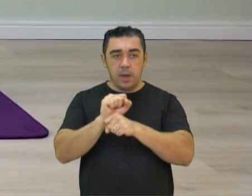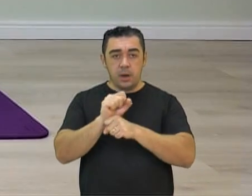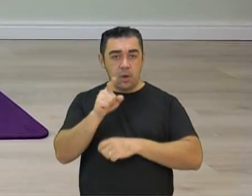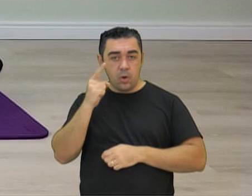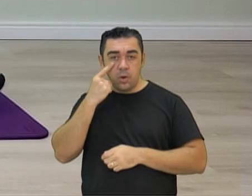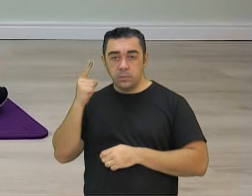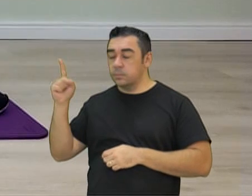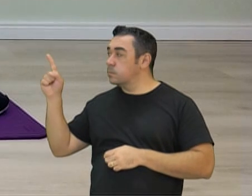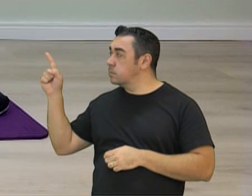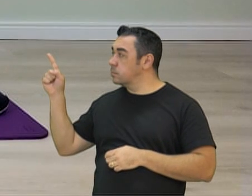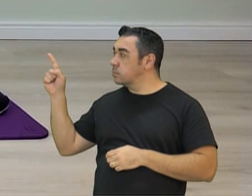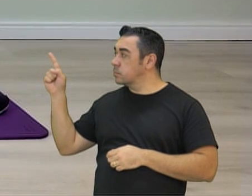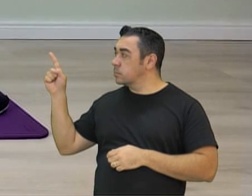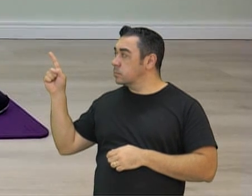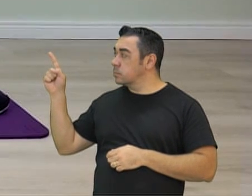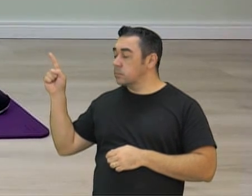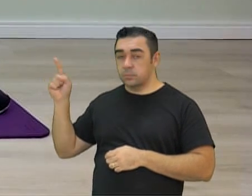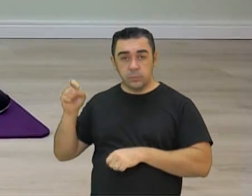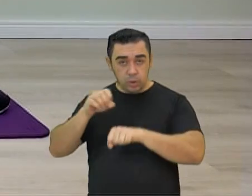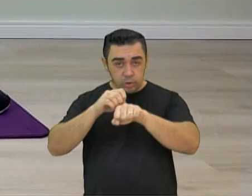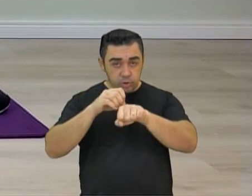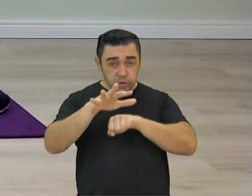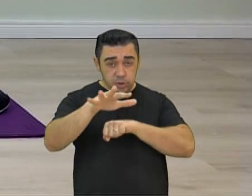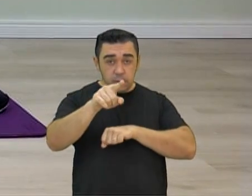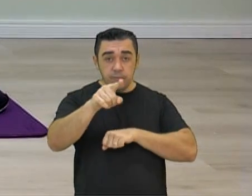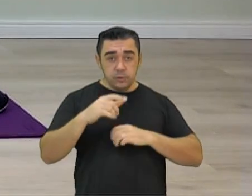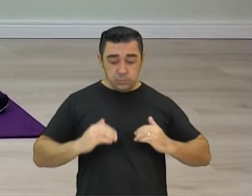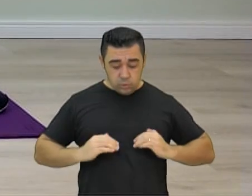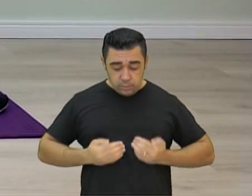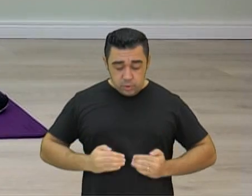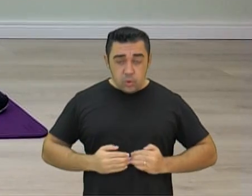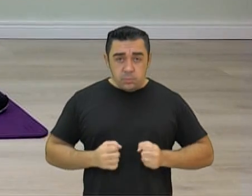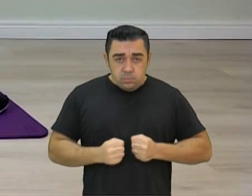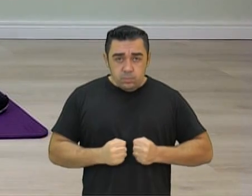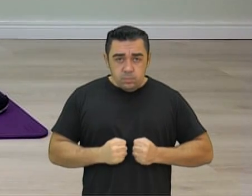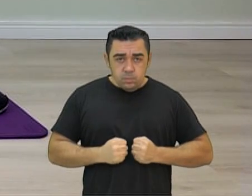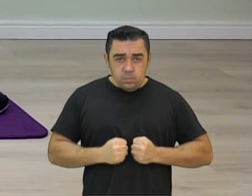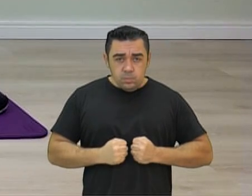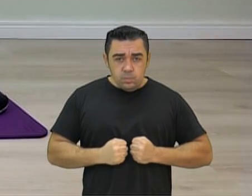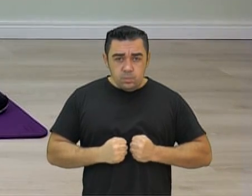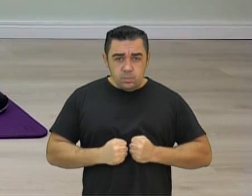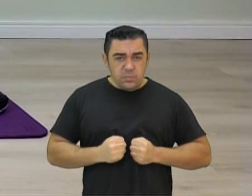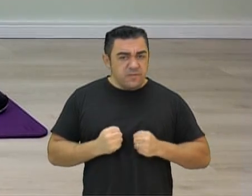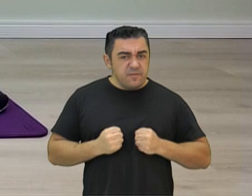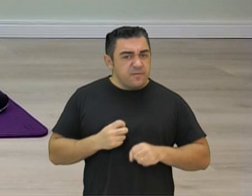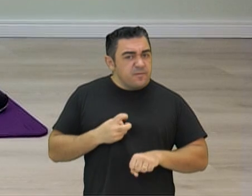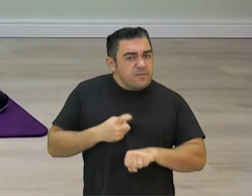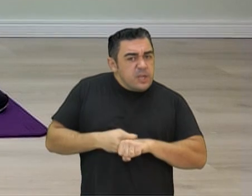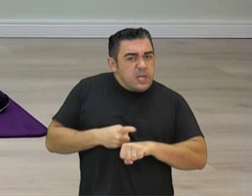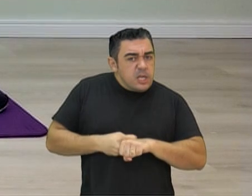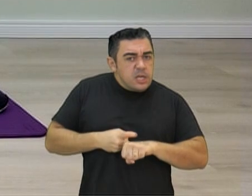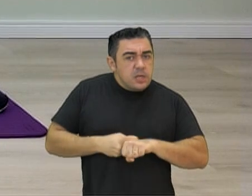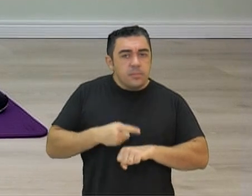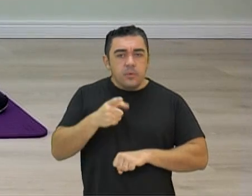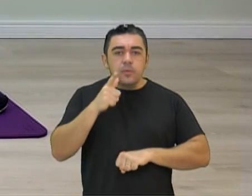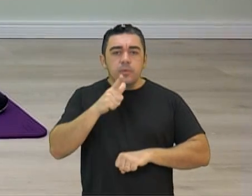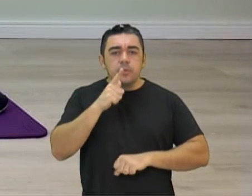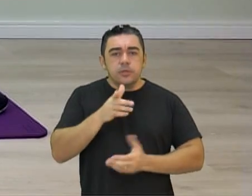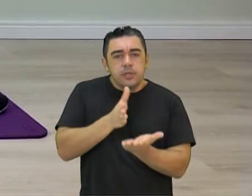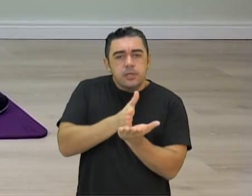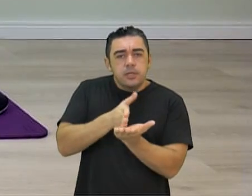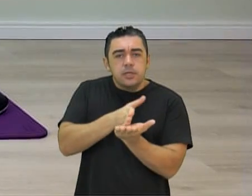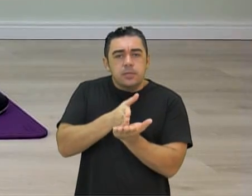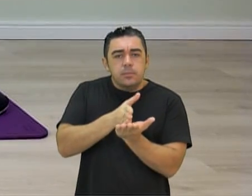certo? Uma dica, contrai o abdômen. Abdômen contraído, para você ter o equilíbrio de